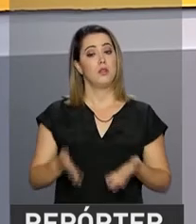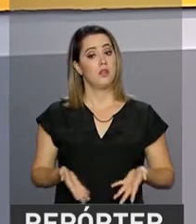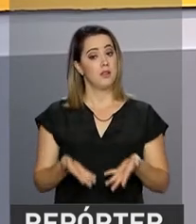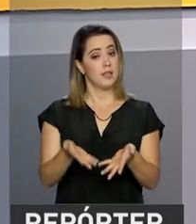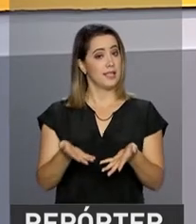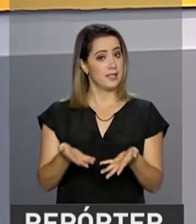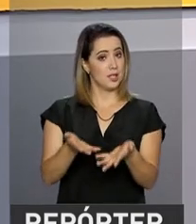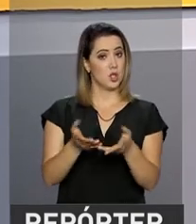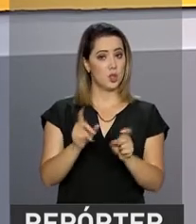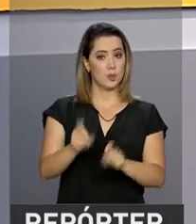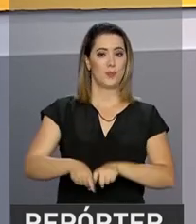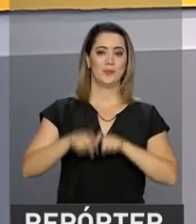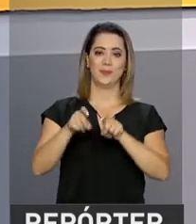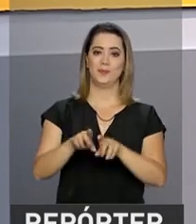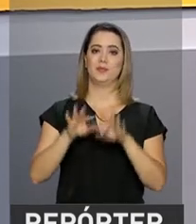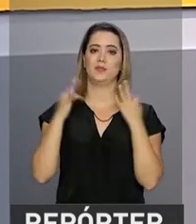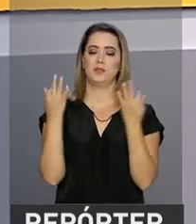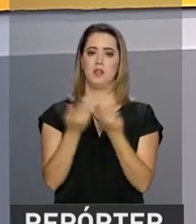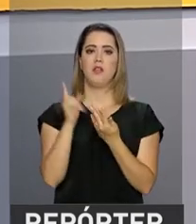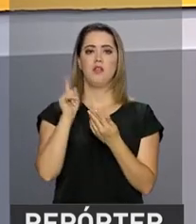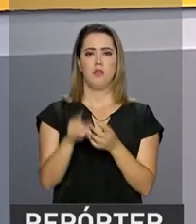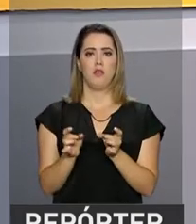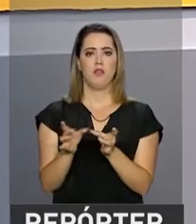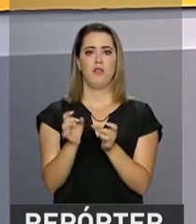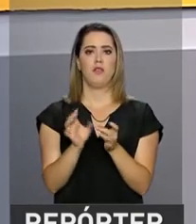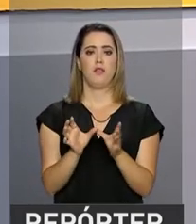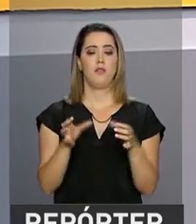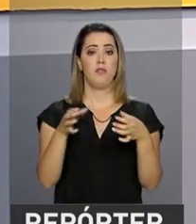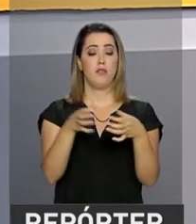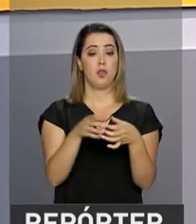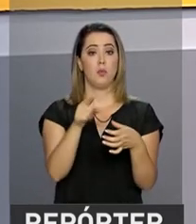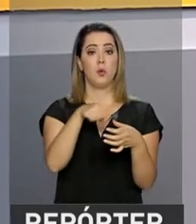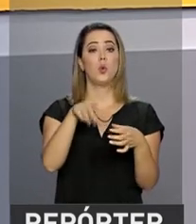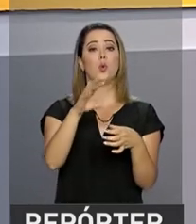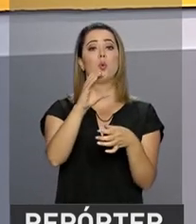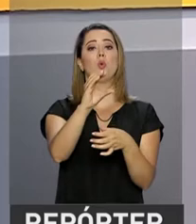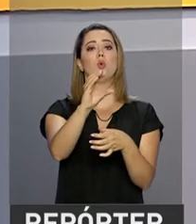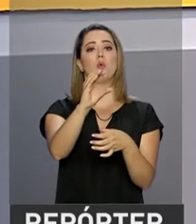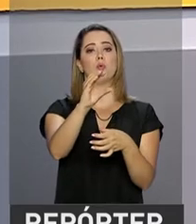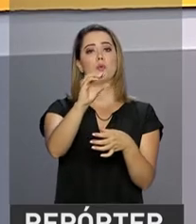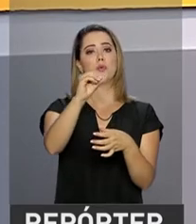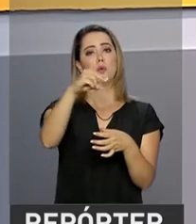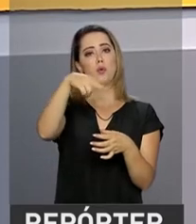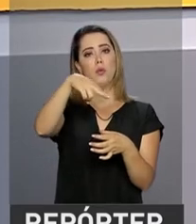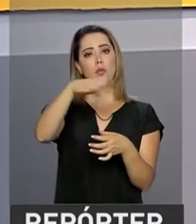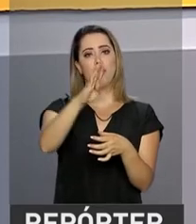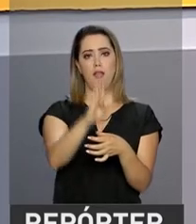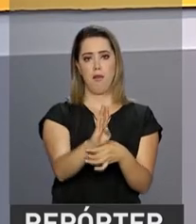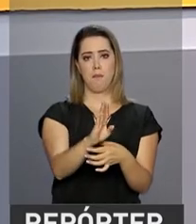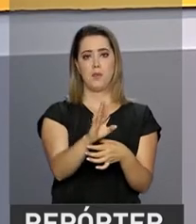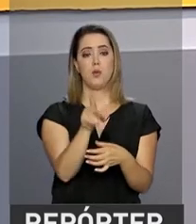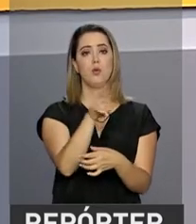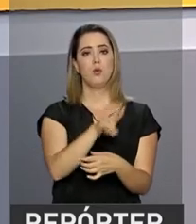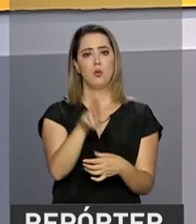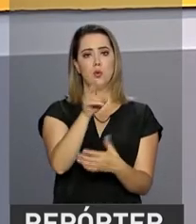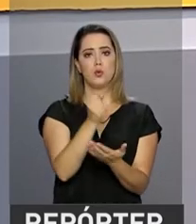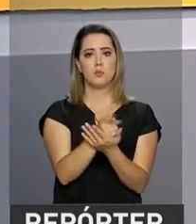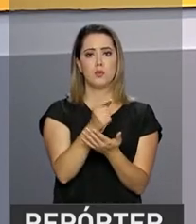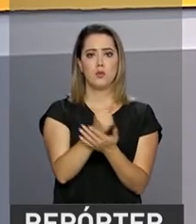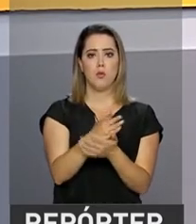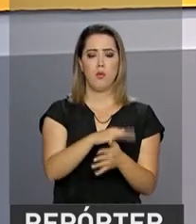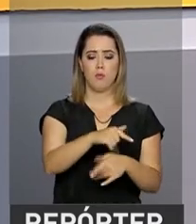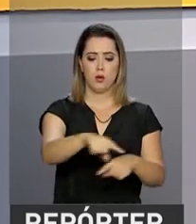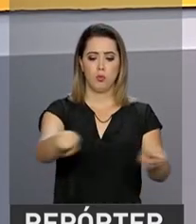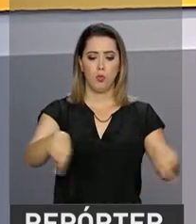familiar um deles é a venda direta para a companhia nacional de abastecimento que usa esses alimentos na composição de cestas